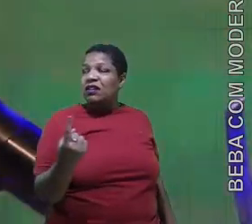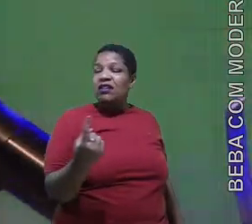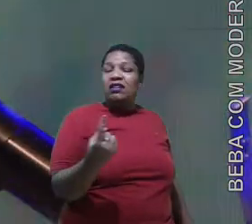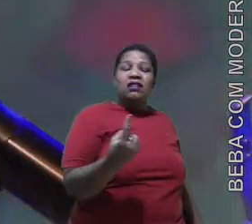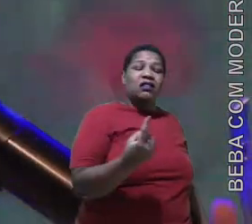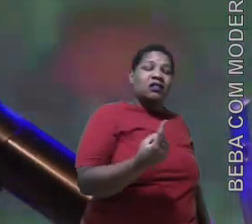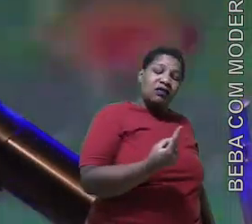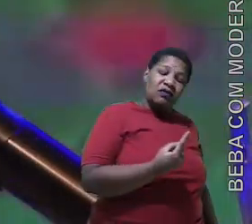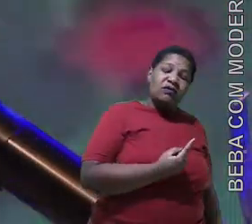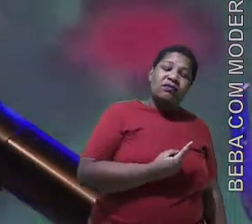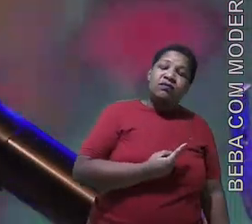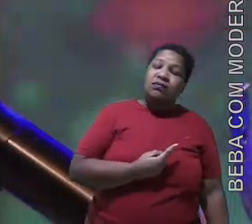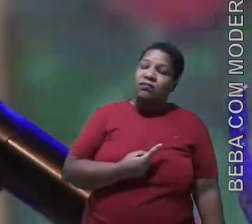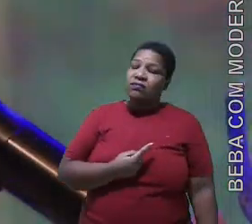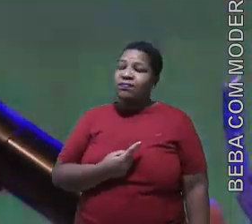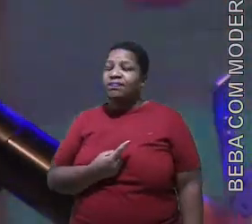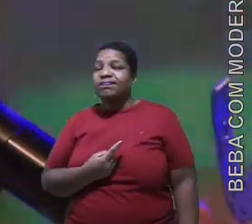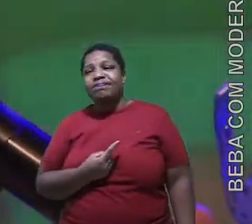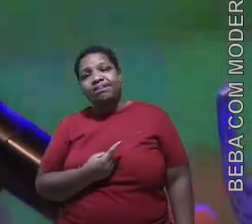que